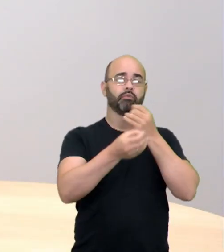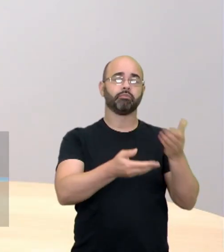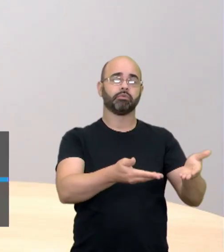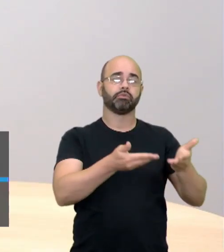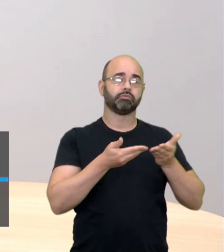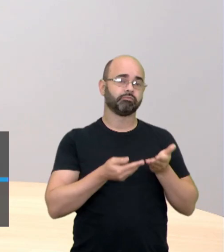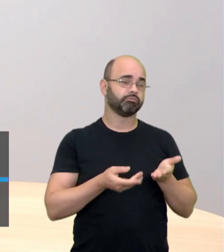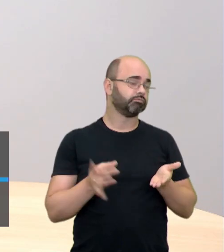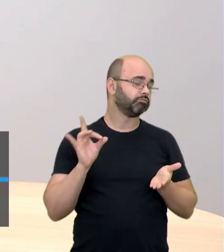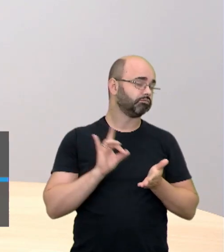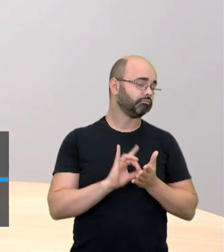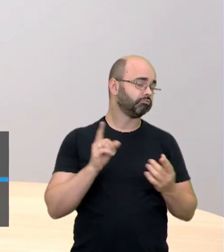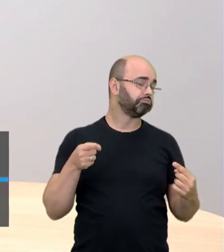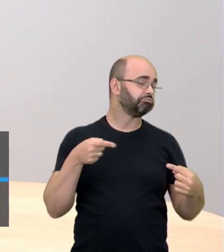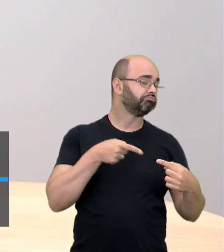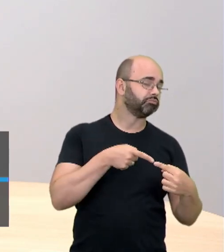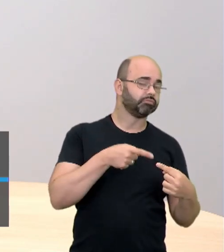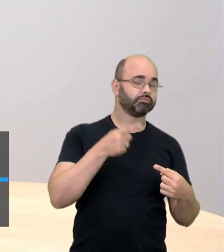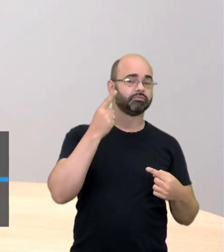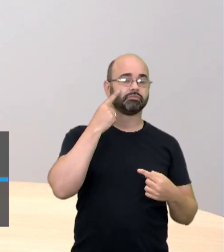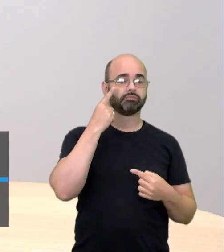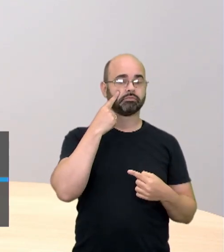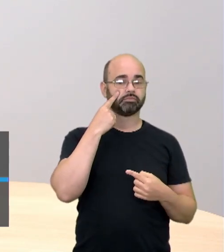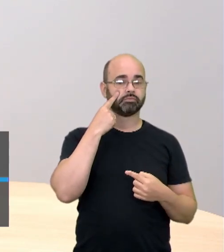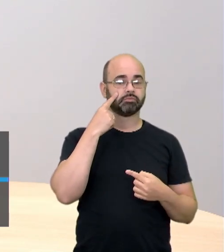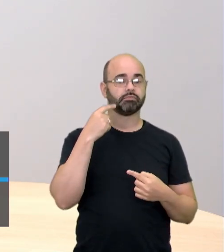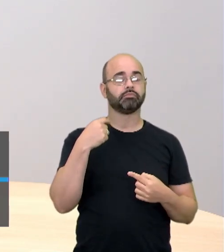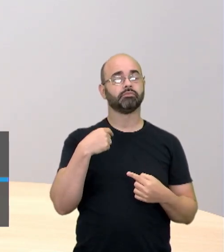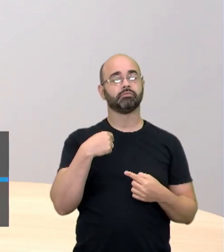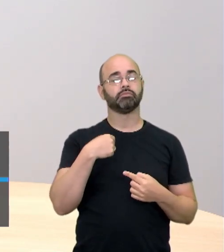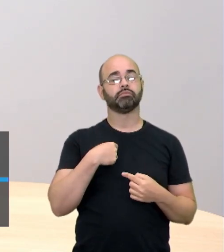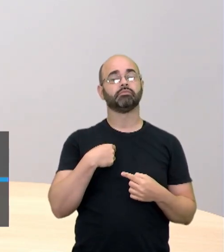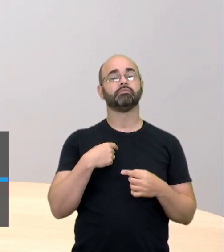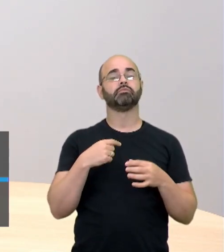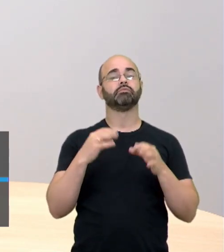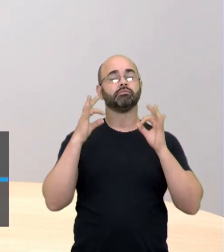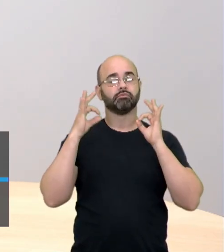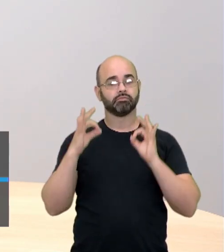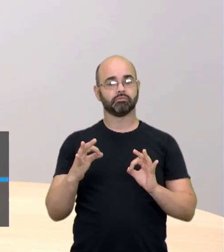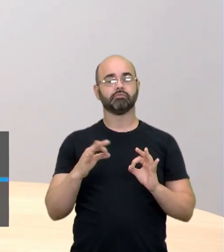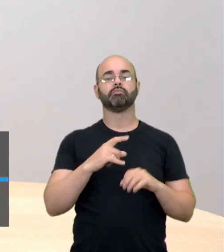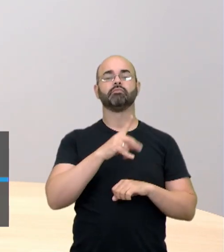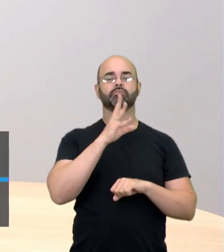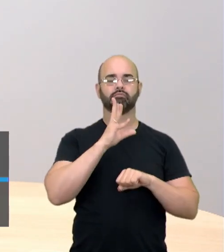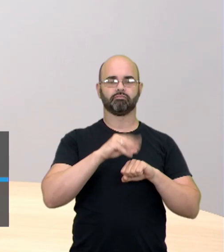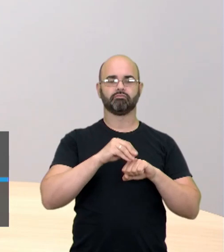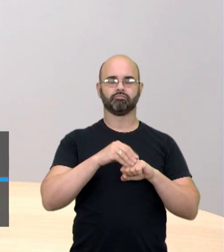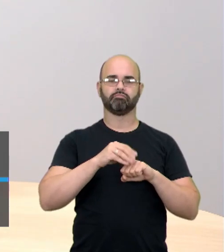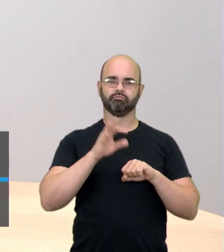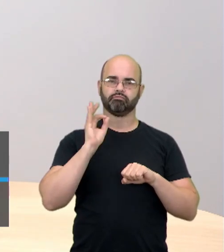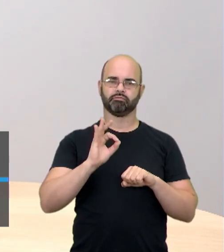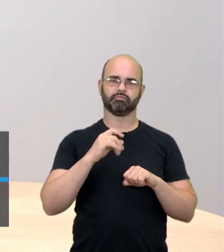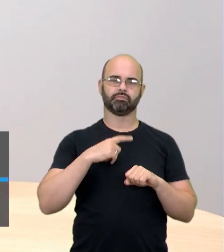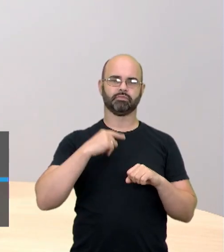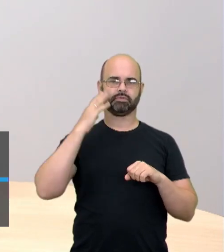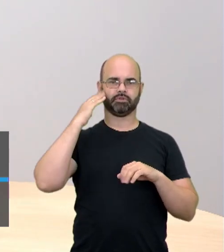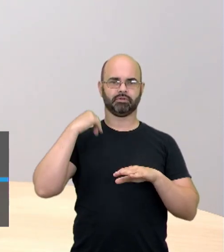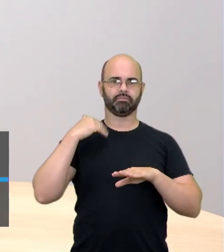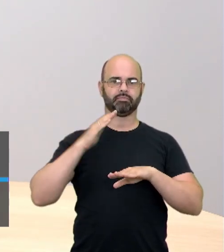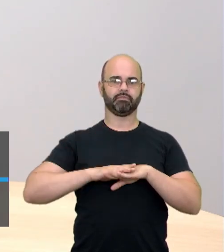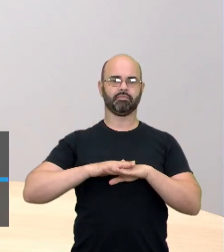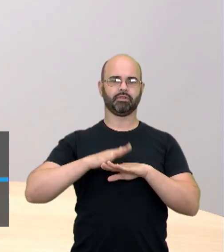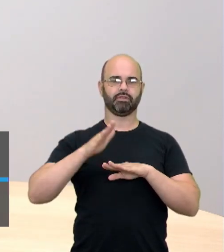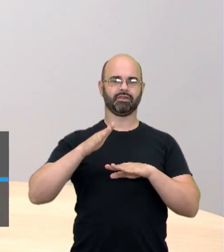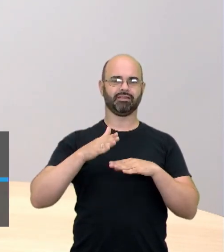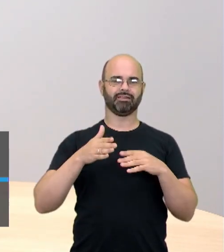com a realidade, a tal ponto que eu possa considerar-me um conhecedor um pouco melhor